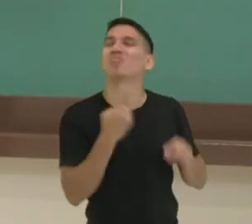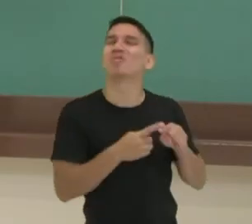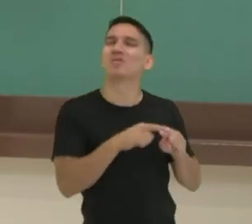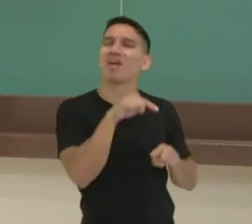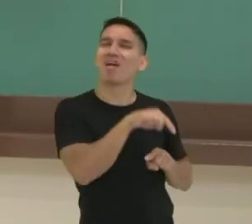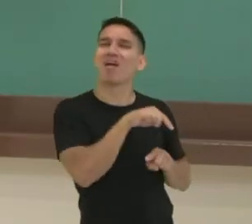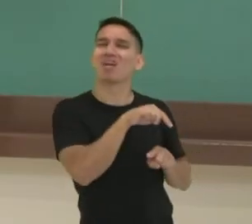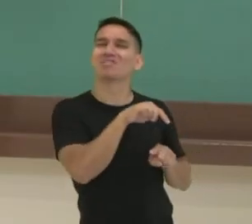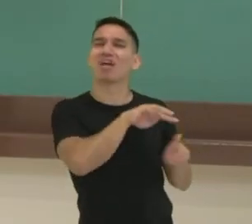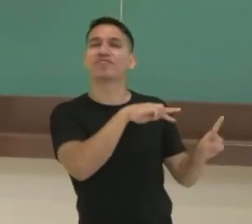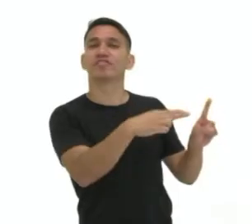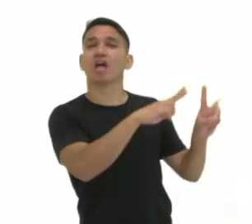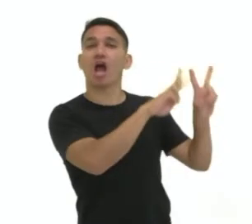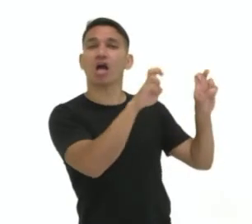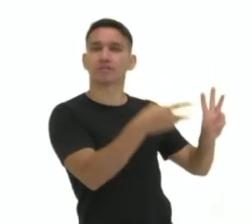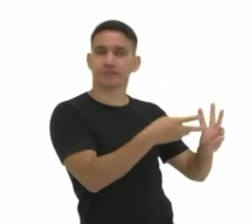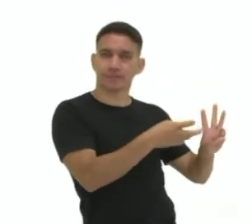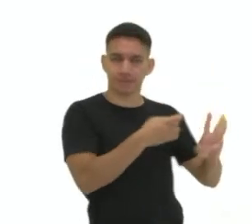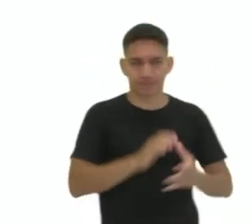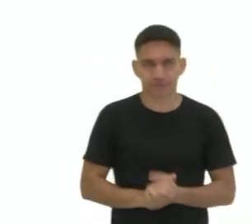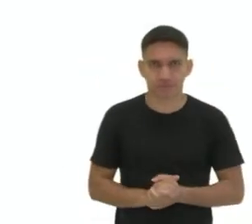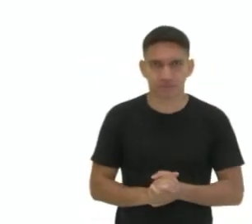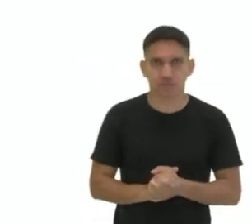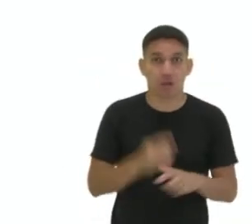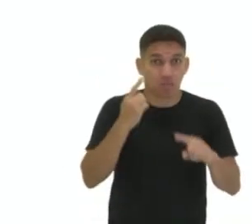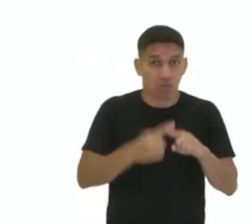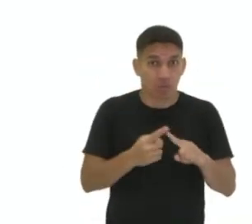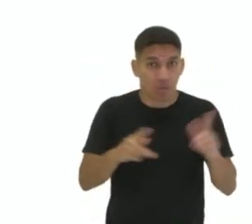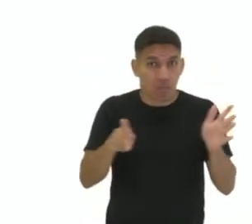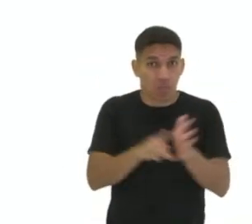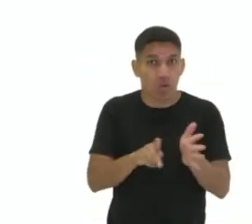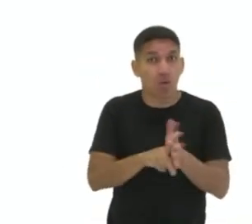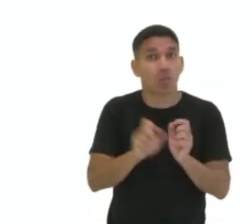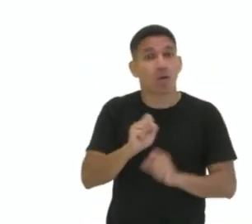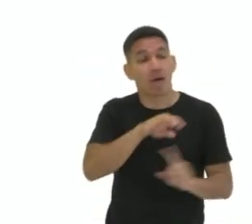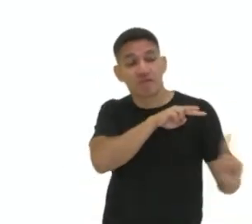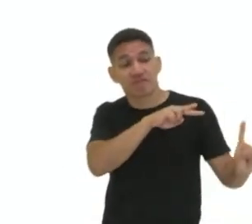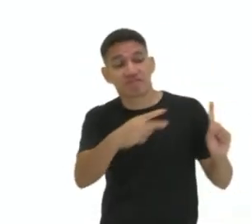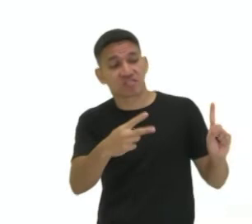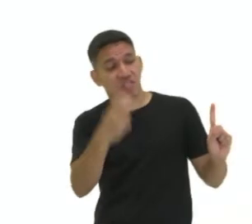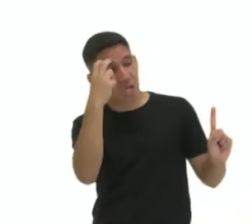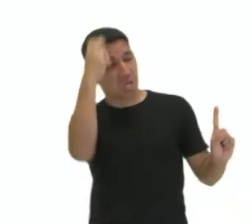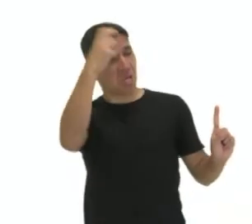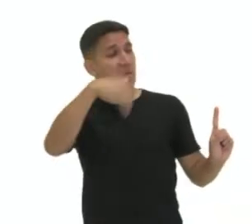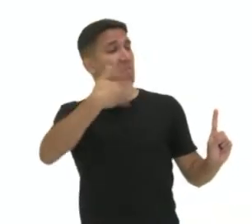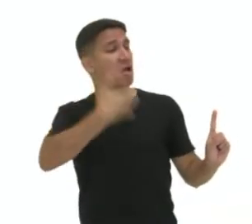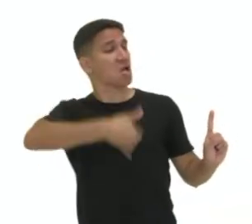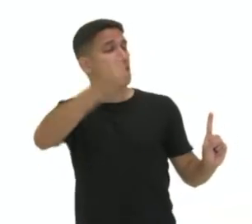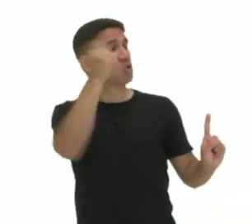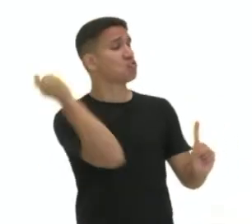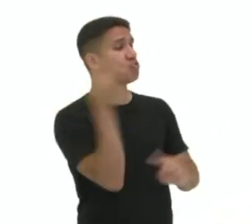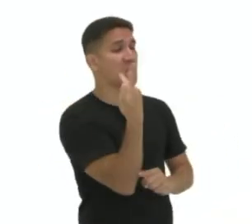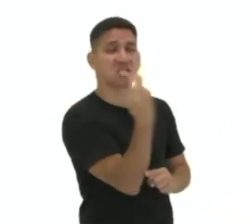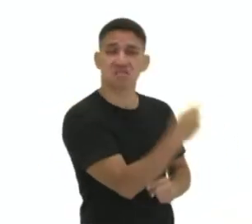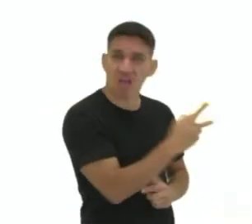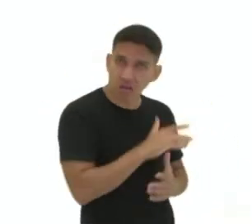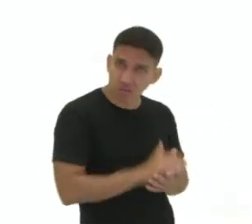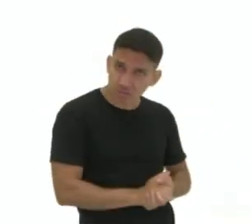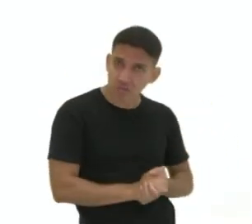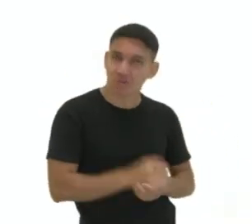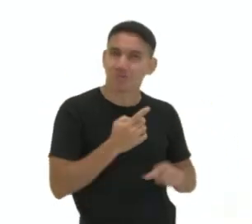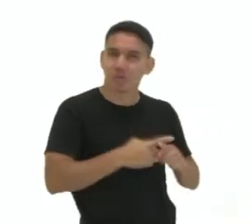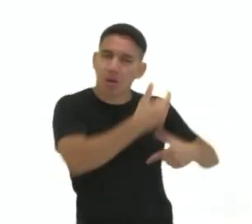índios? A partir de uma visão etnocêntrica, isto é, julgando a partir dos seus